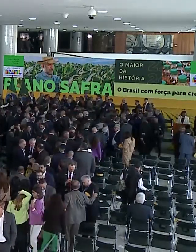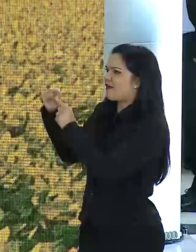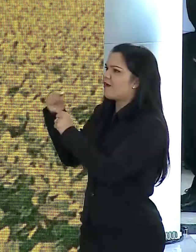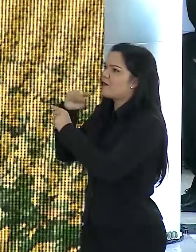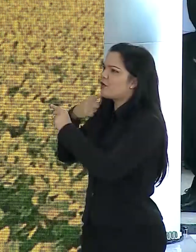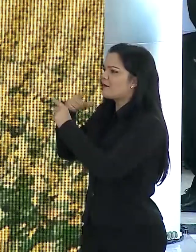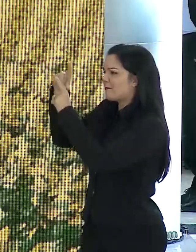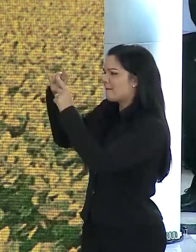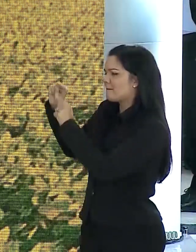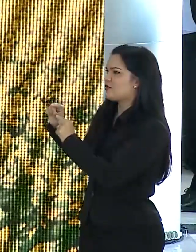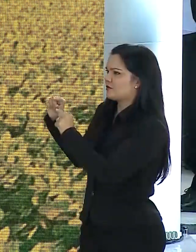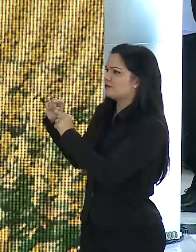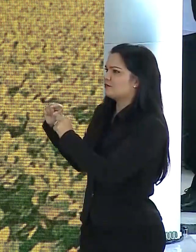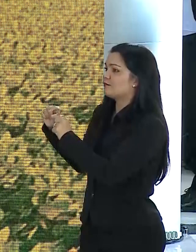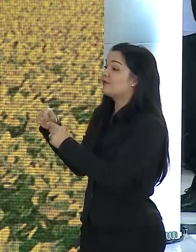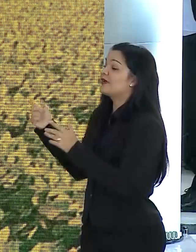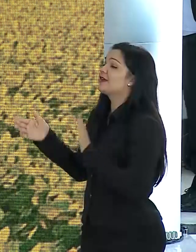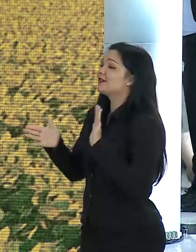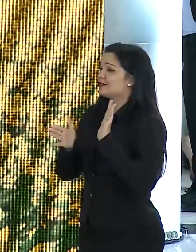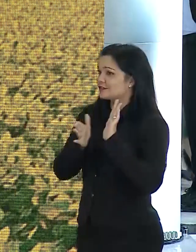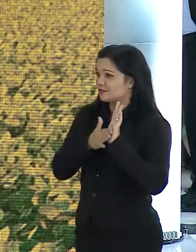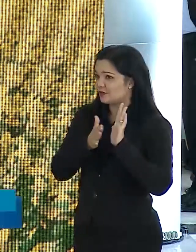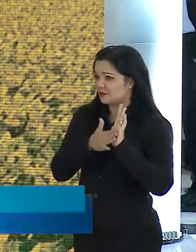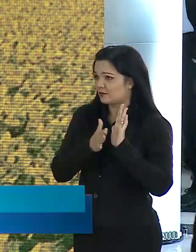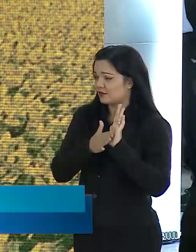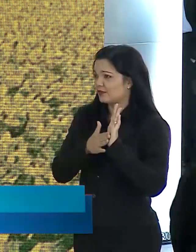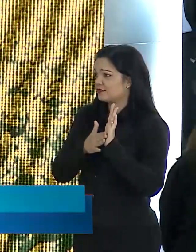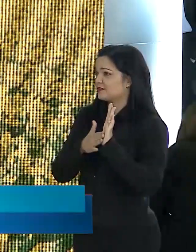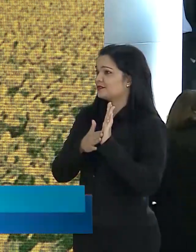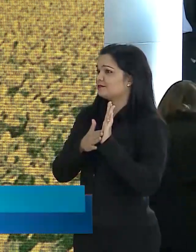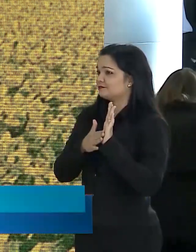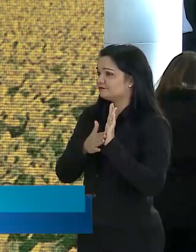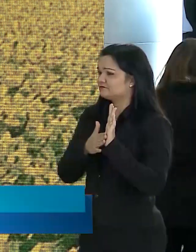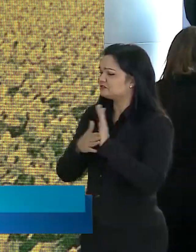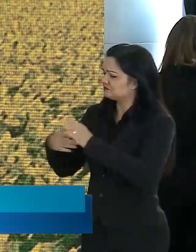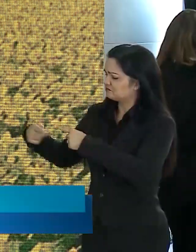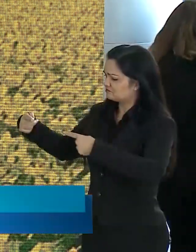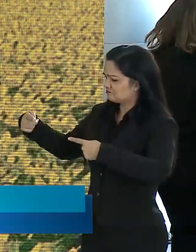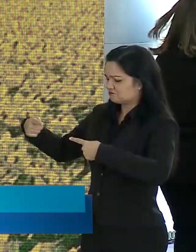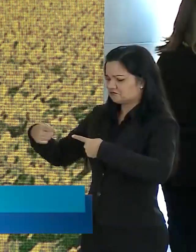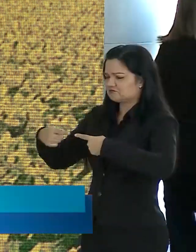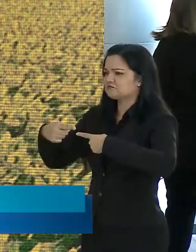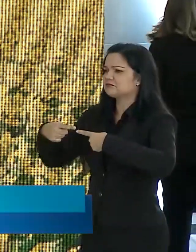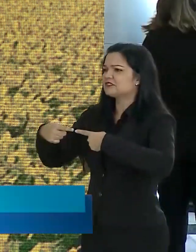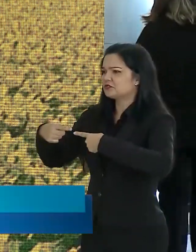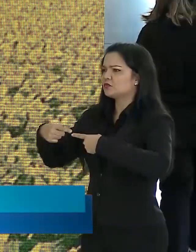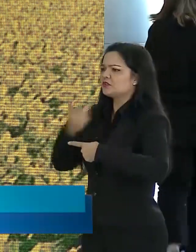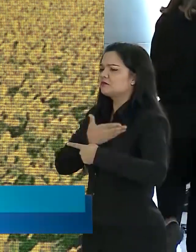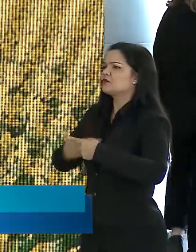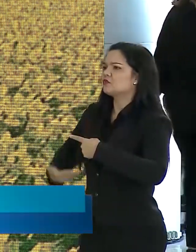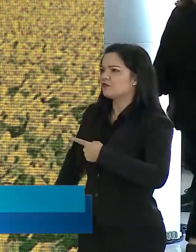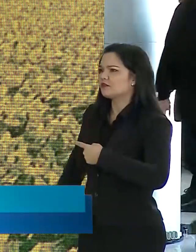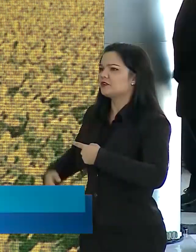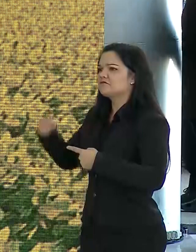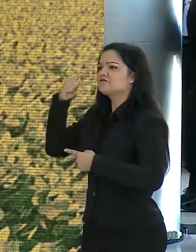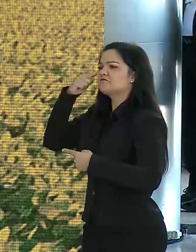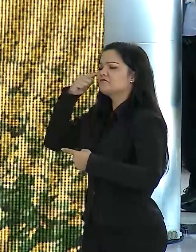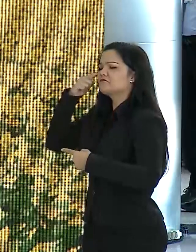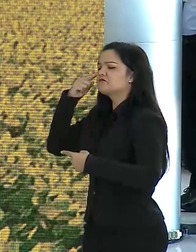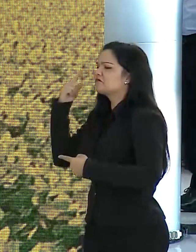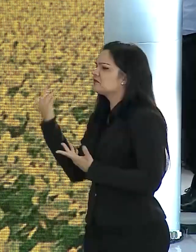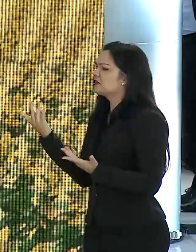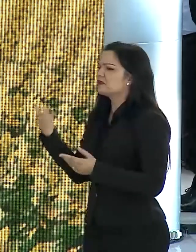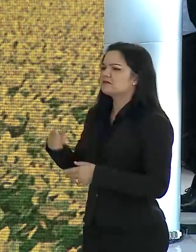governo. Essa proposta está absolutamente em sintonia com a ideia de um governo que busca um modelo